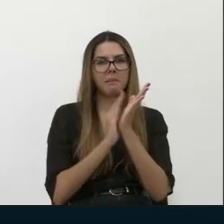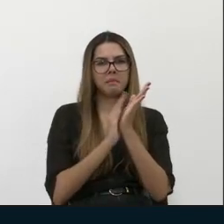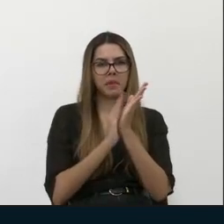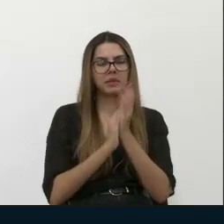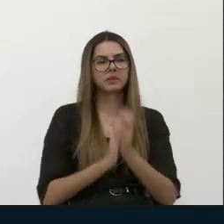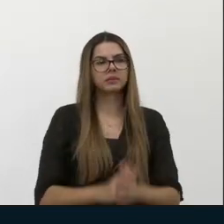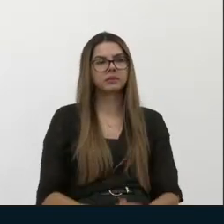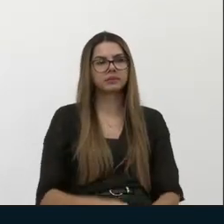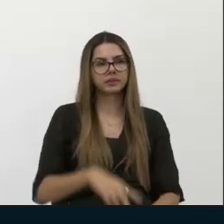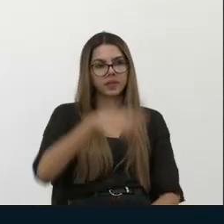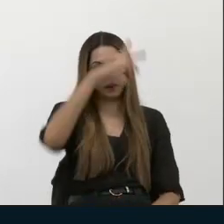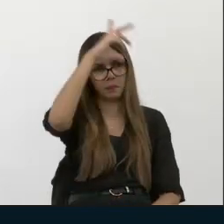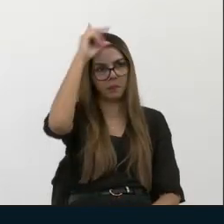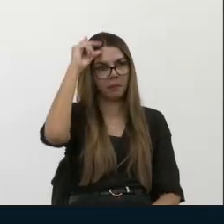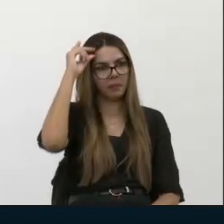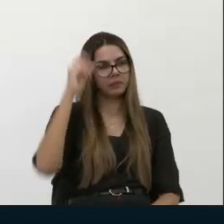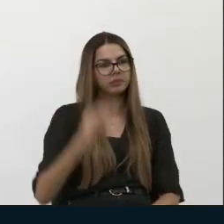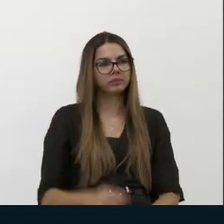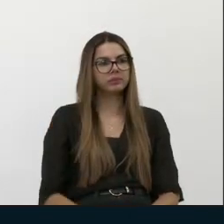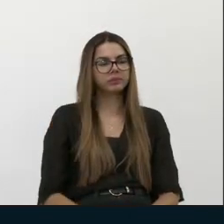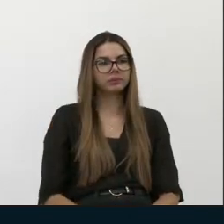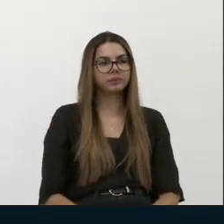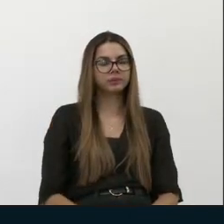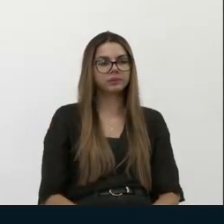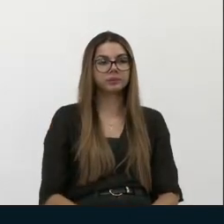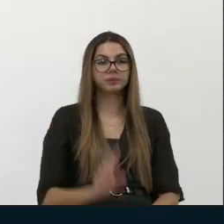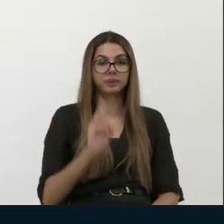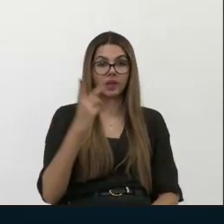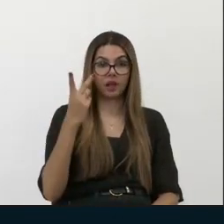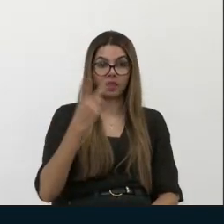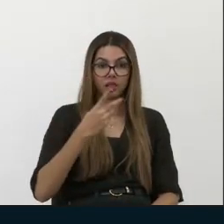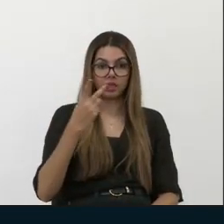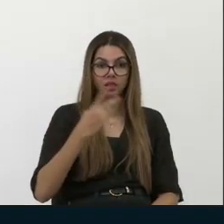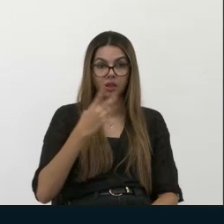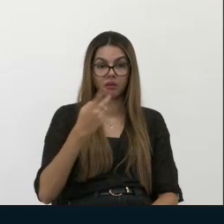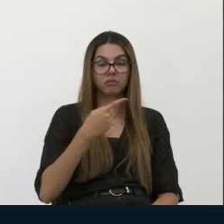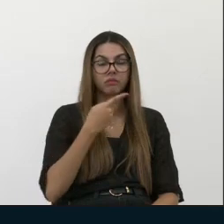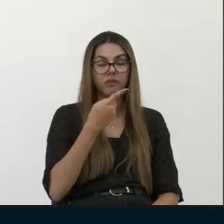bem. A segunda questão que eu gostaria de falar